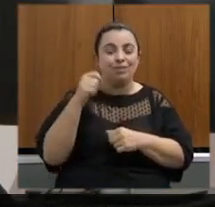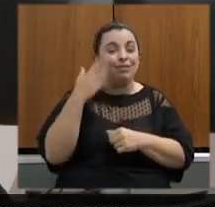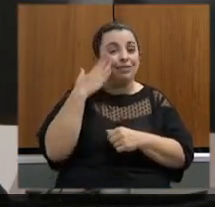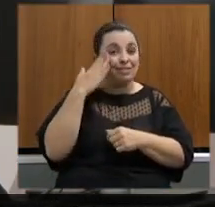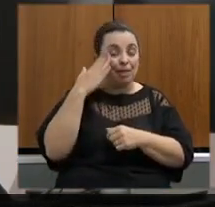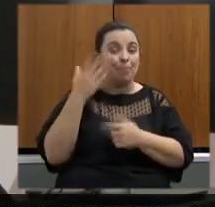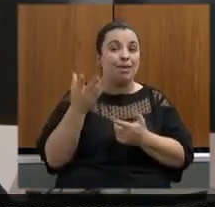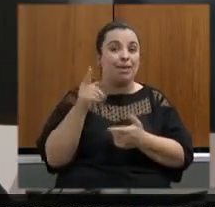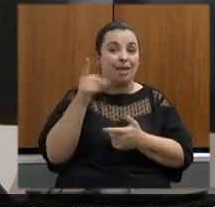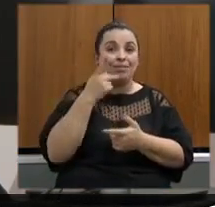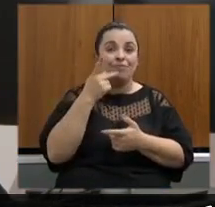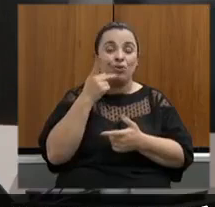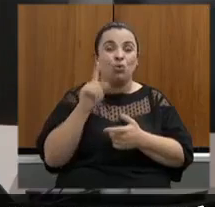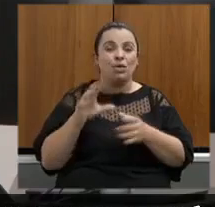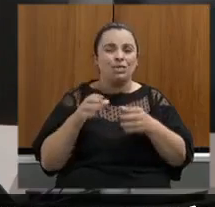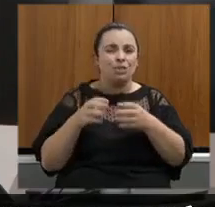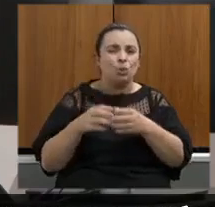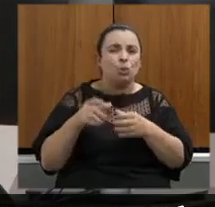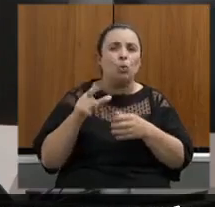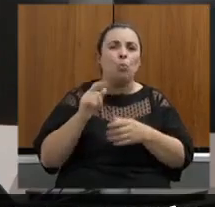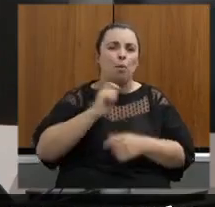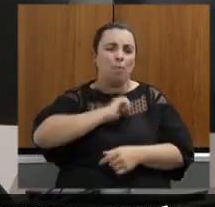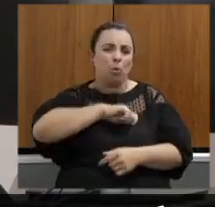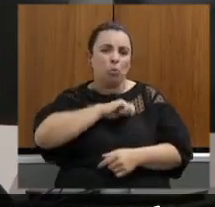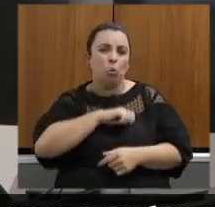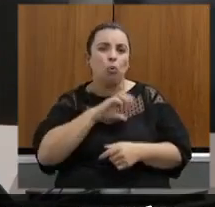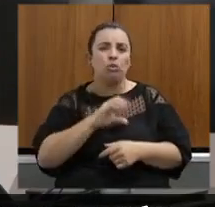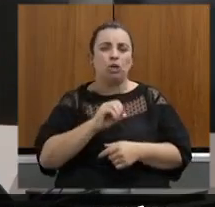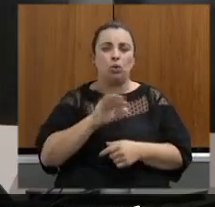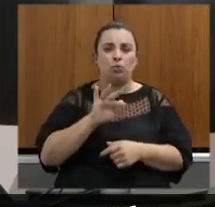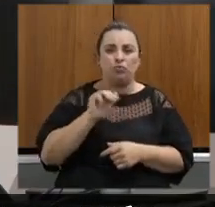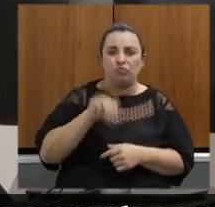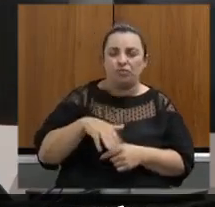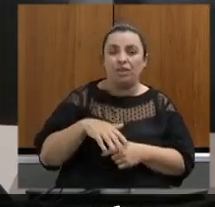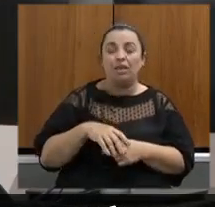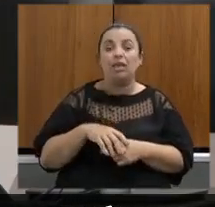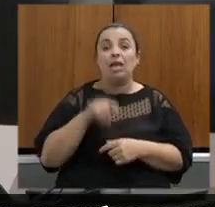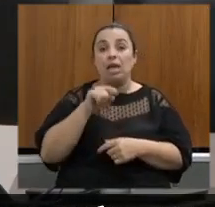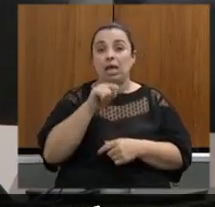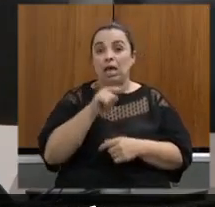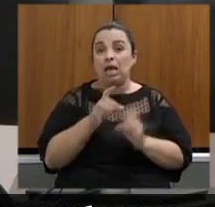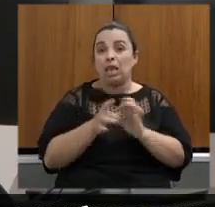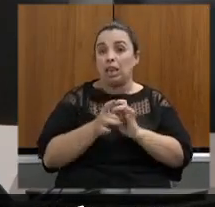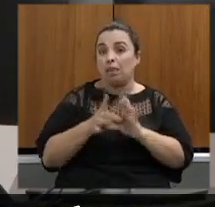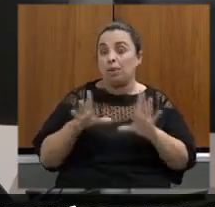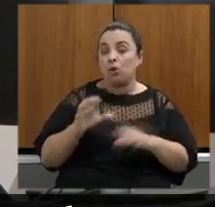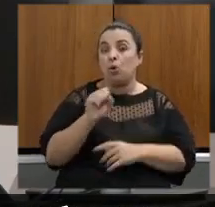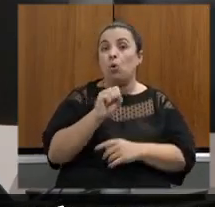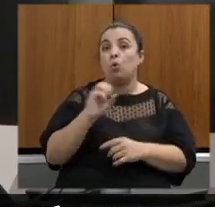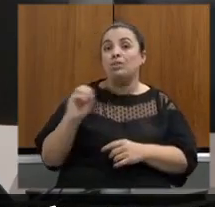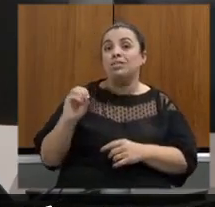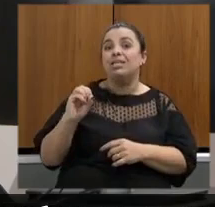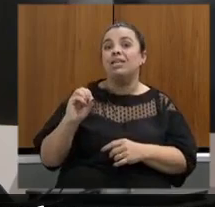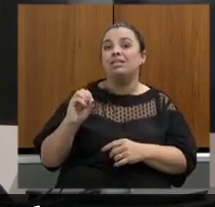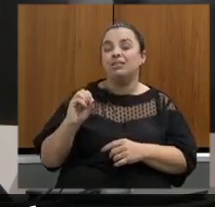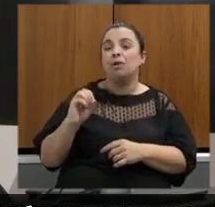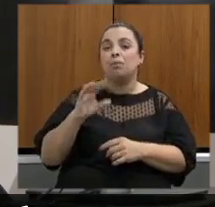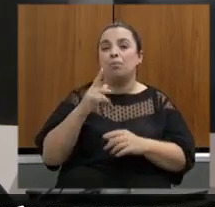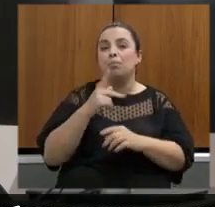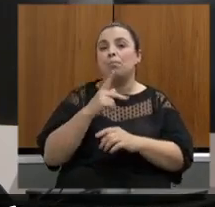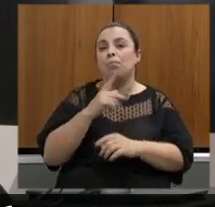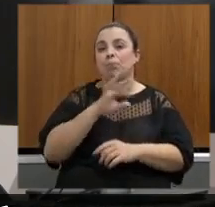falou esse grupo maldoso aí não é da confie e tal liberou 800 policiais para Minas Gerais hoje